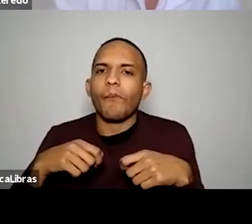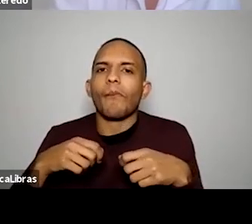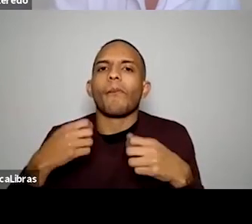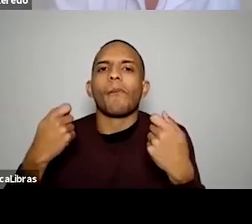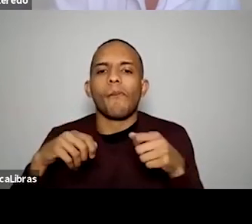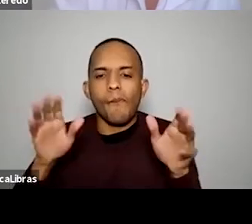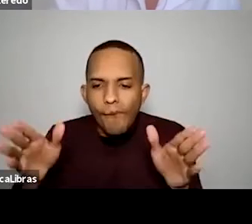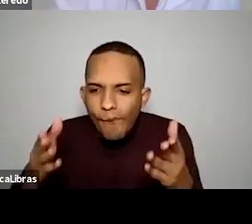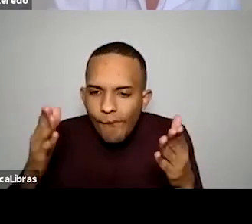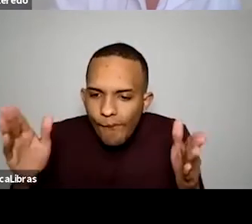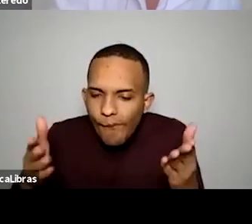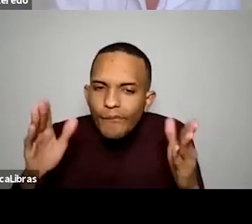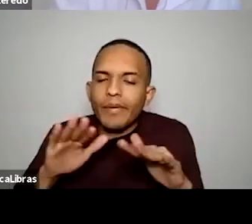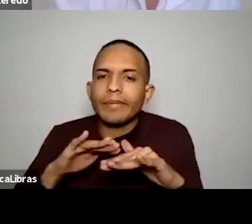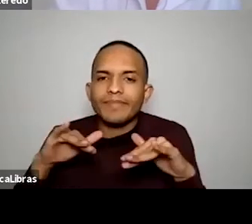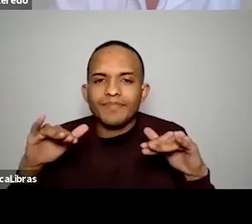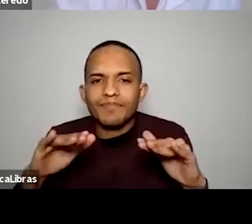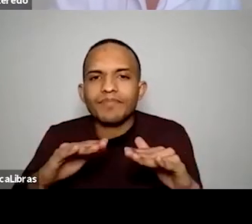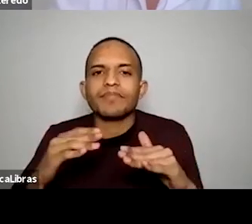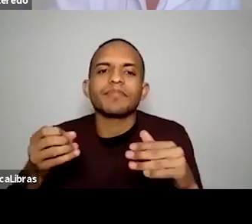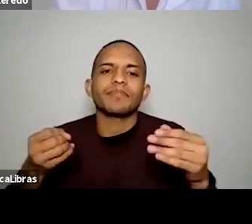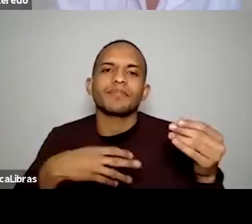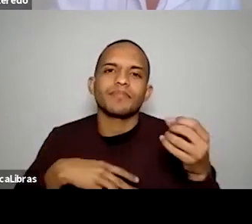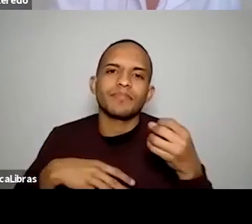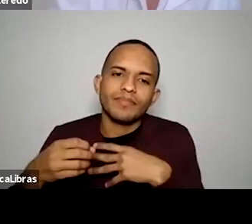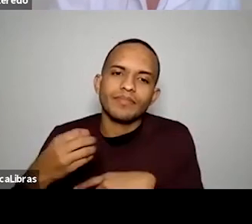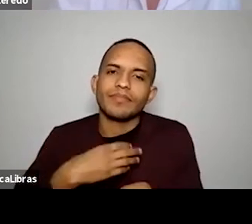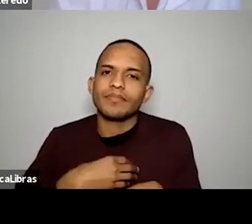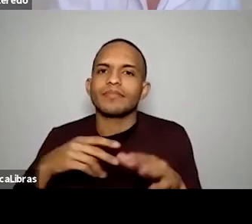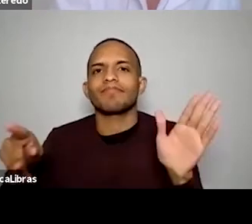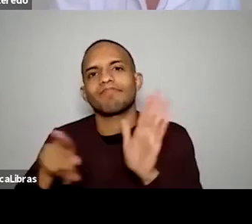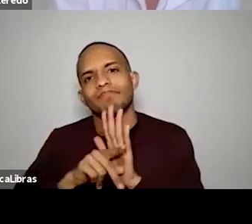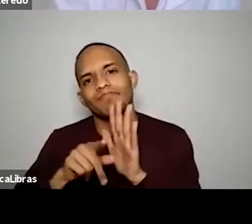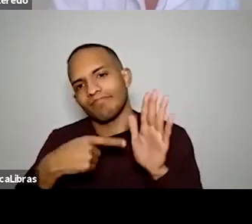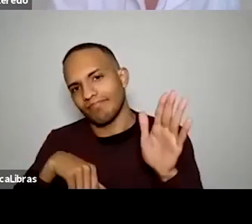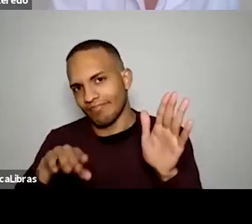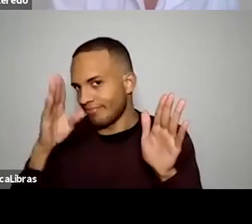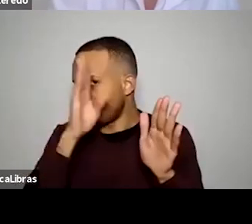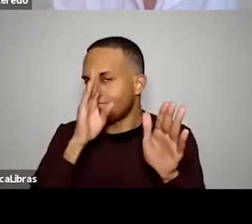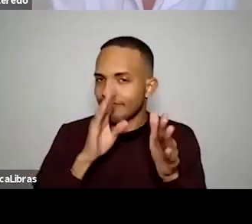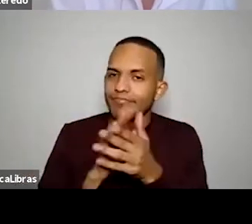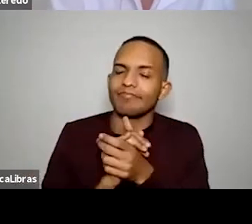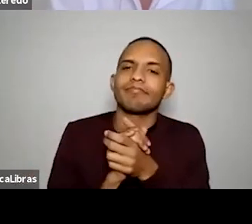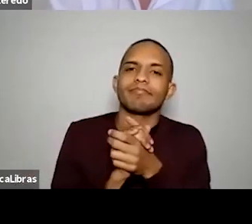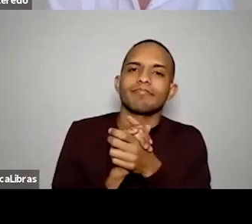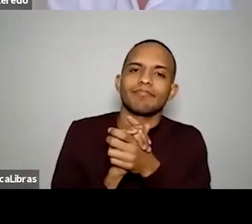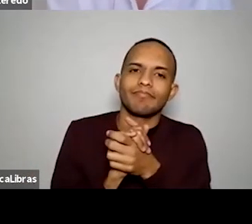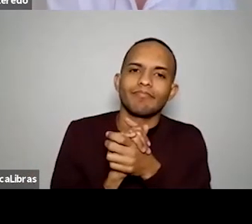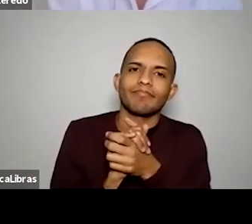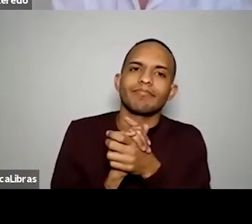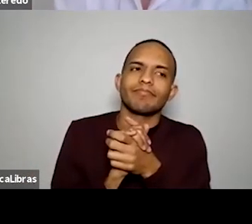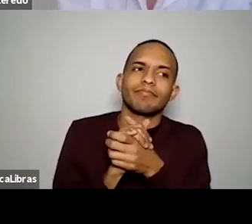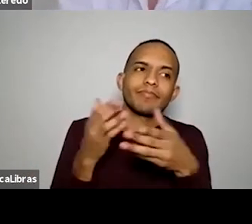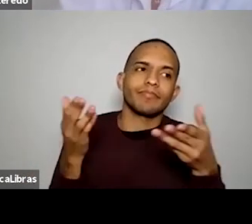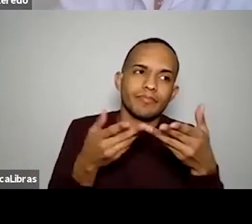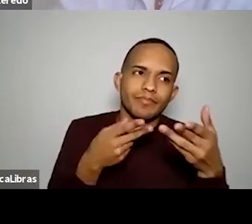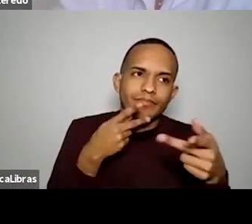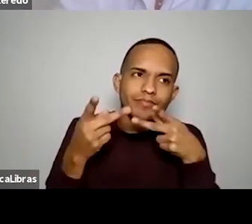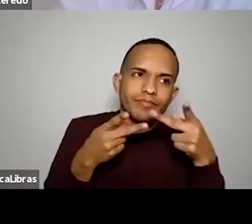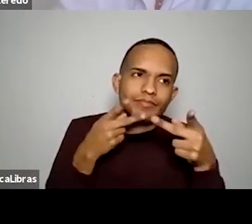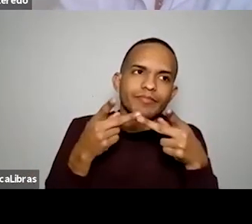incentivado, porque é uma ideia muito nova e muito nossa, muito brasileira. E aí, com isso, eu passo a palavra para a